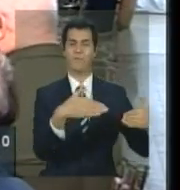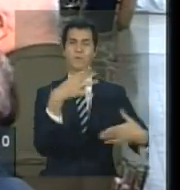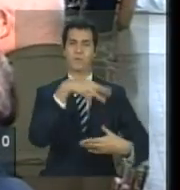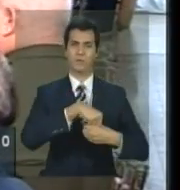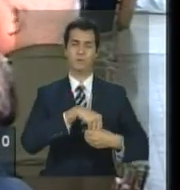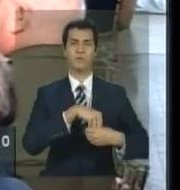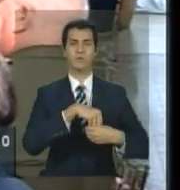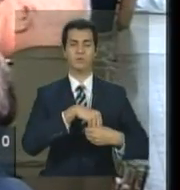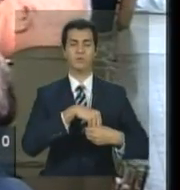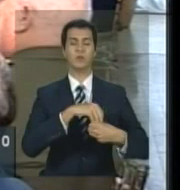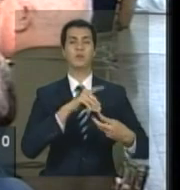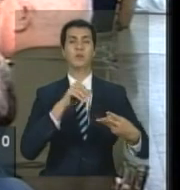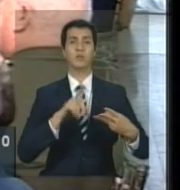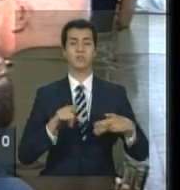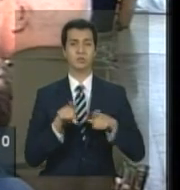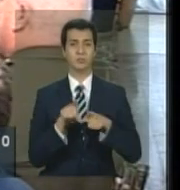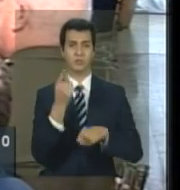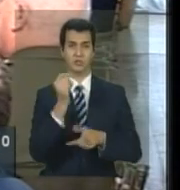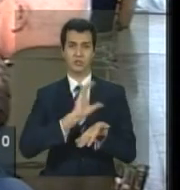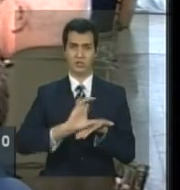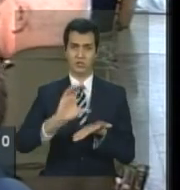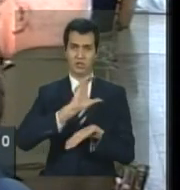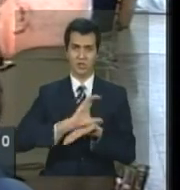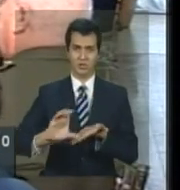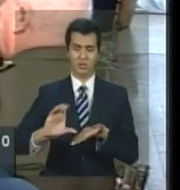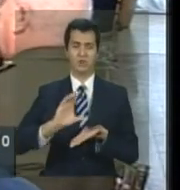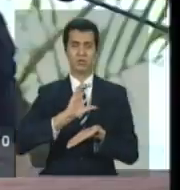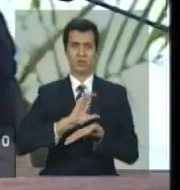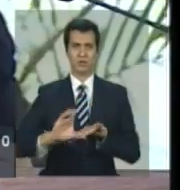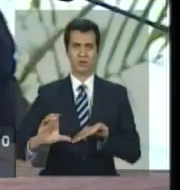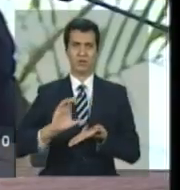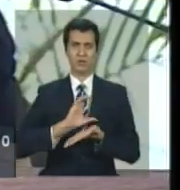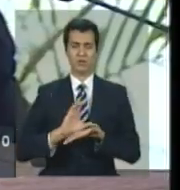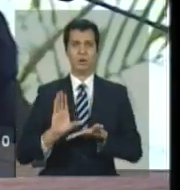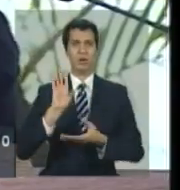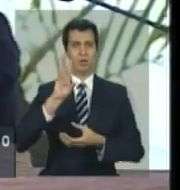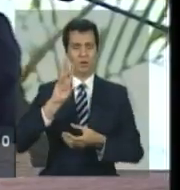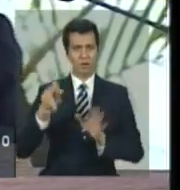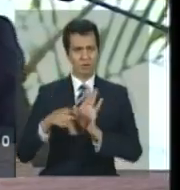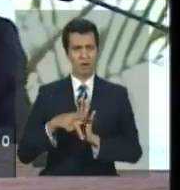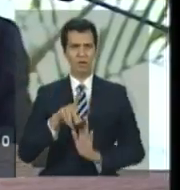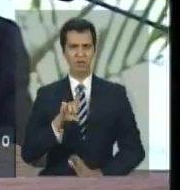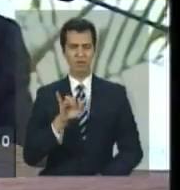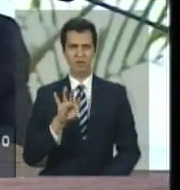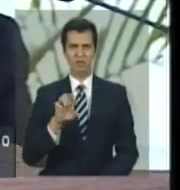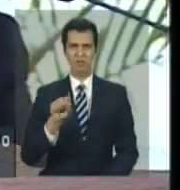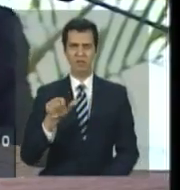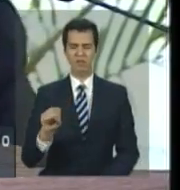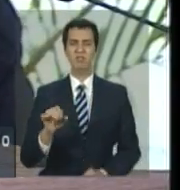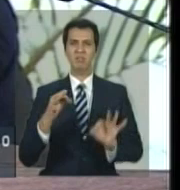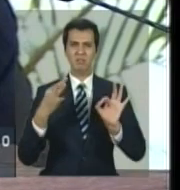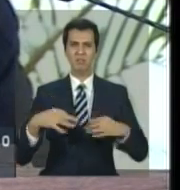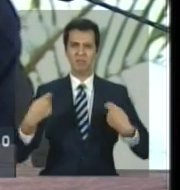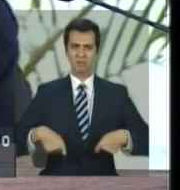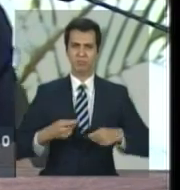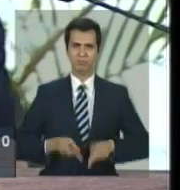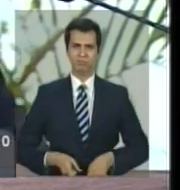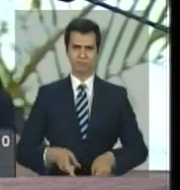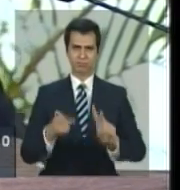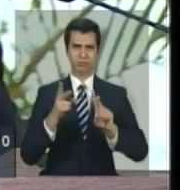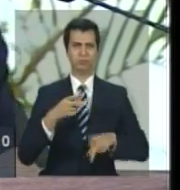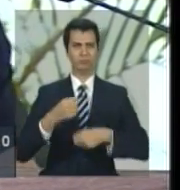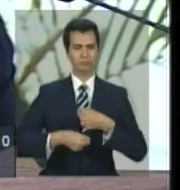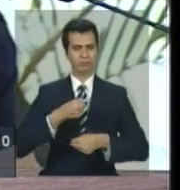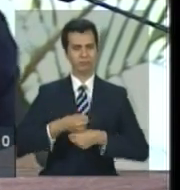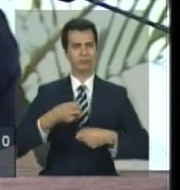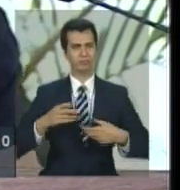à criação de mecanismos de financiamento e de investimento em defesa que sejam previsíveis e contínuos ao longo